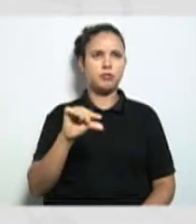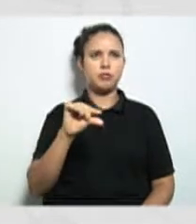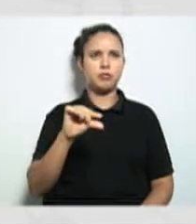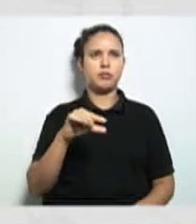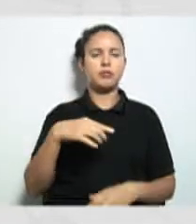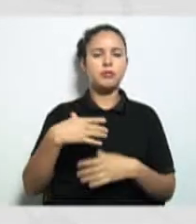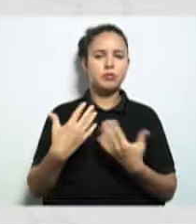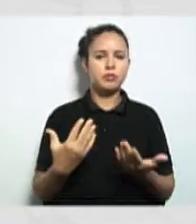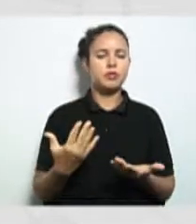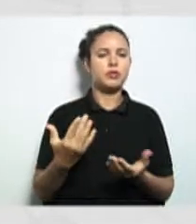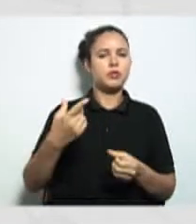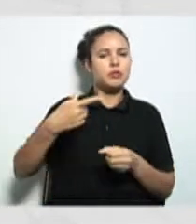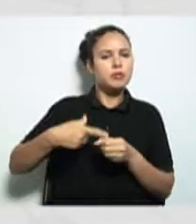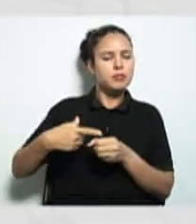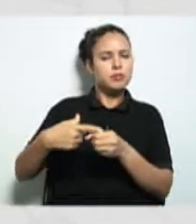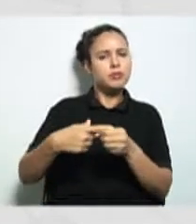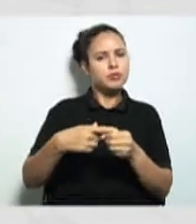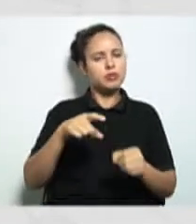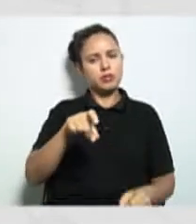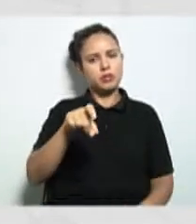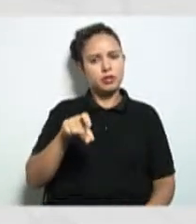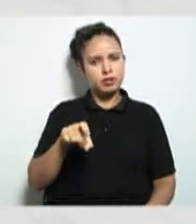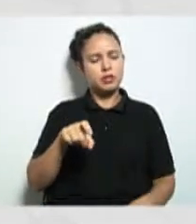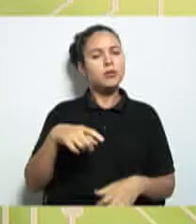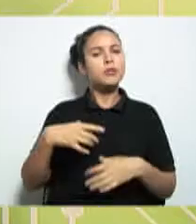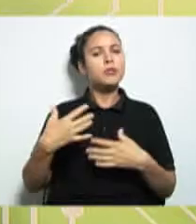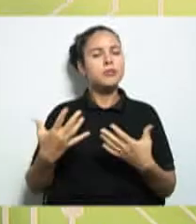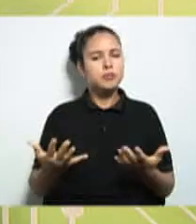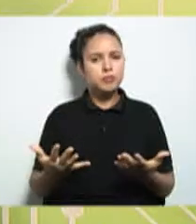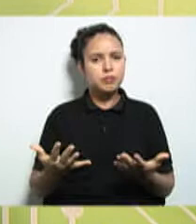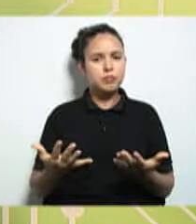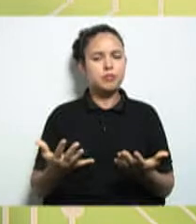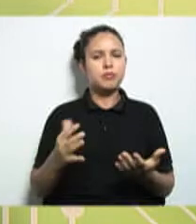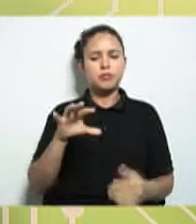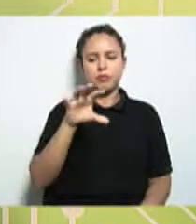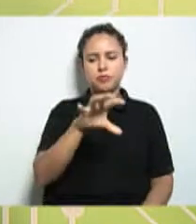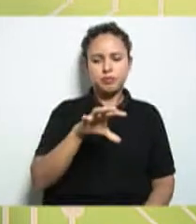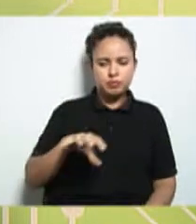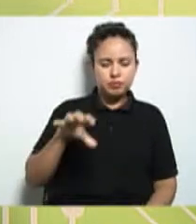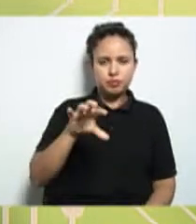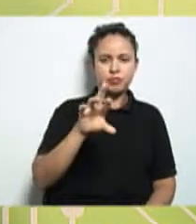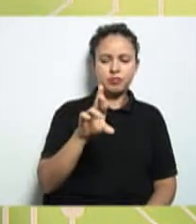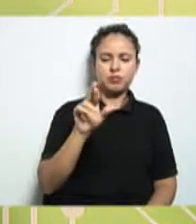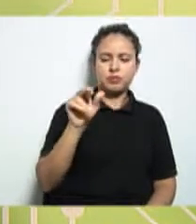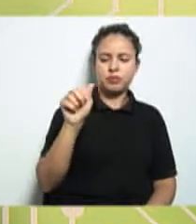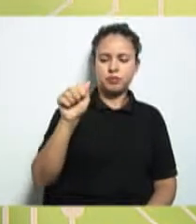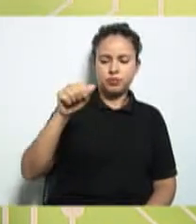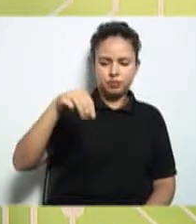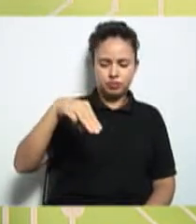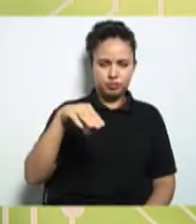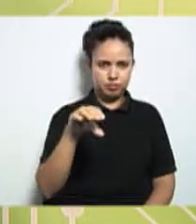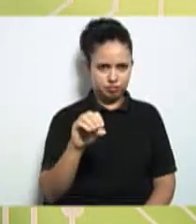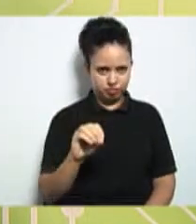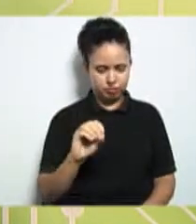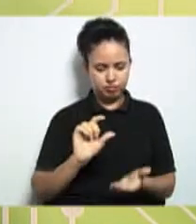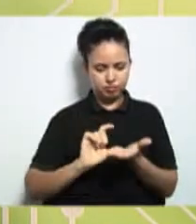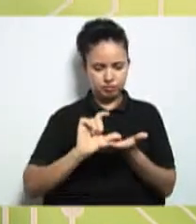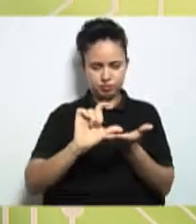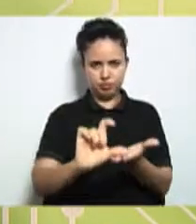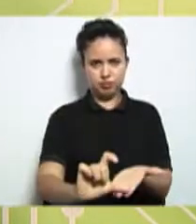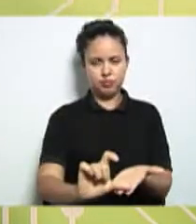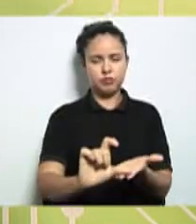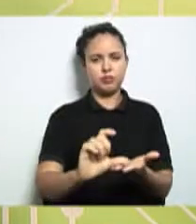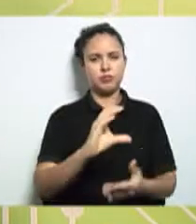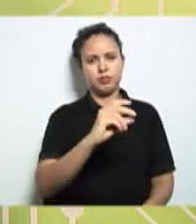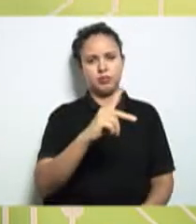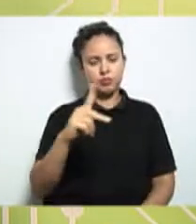do cooperativismo? Então, quando eu pergunto em que ramo do cooperativismo eu posso investir, aí eu já tenho que pensar qual